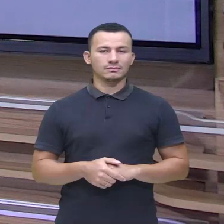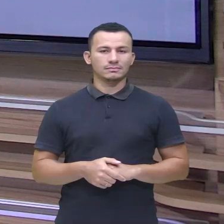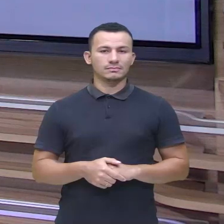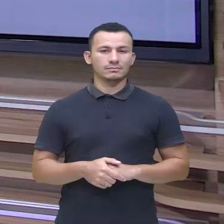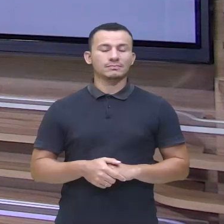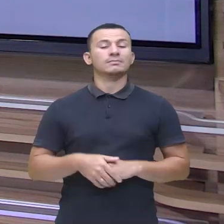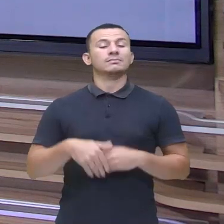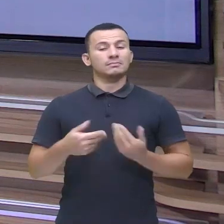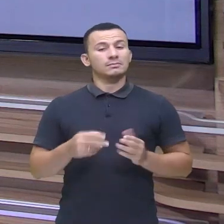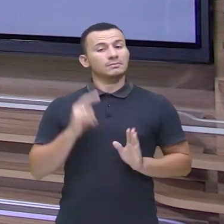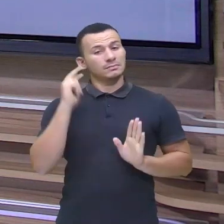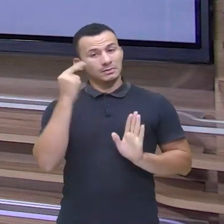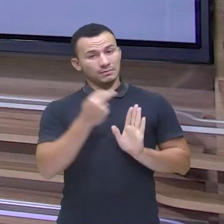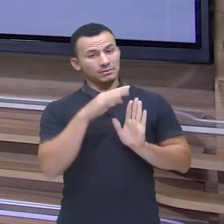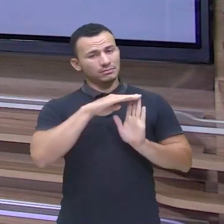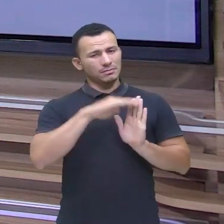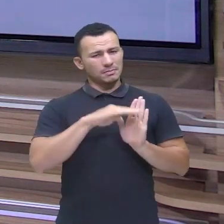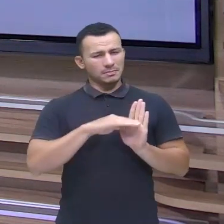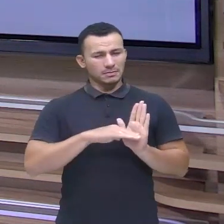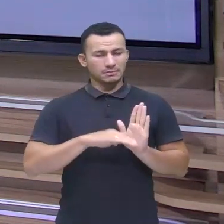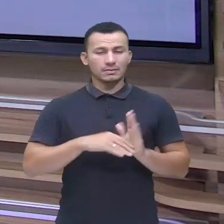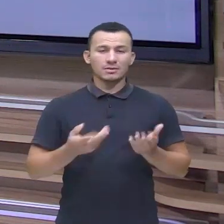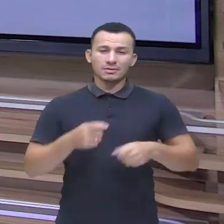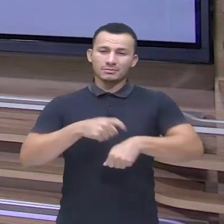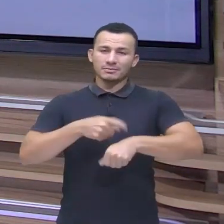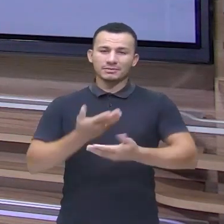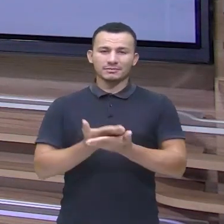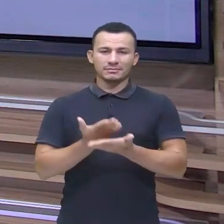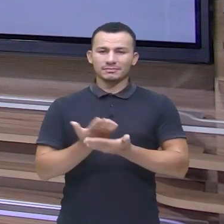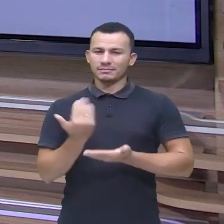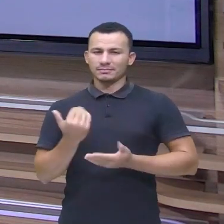Muito bem, então vamos lá que agora é hora de estudar.